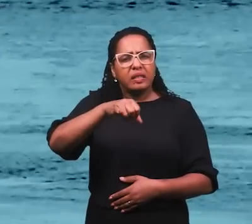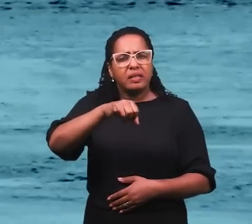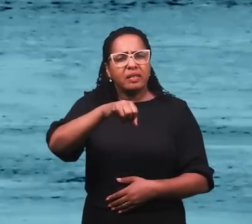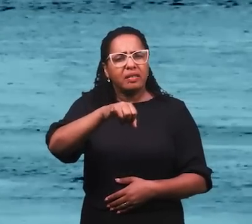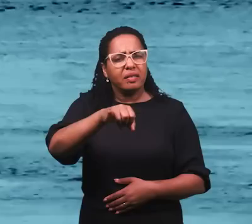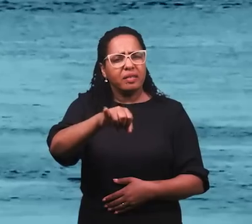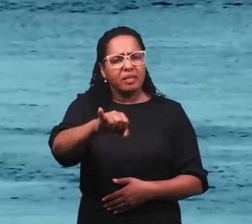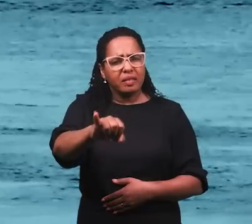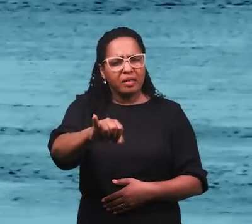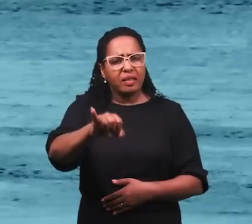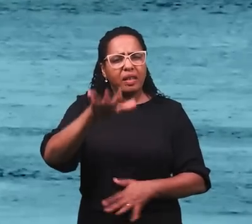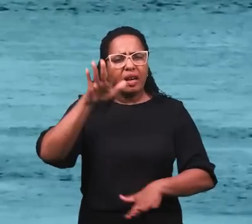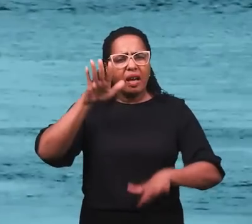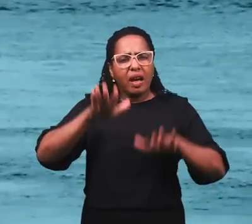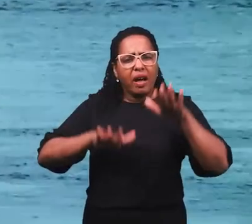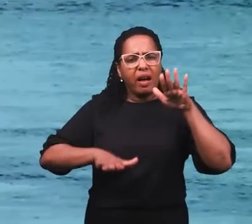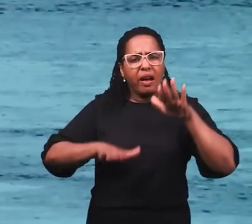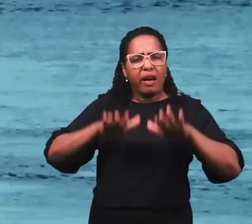valer. Se